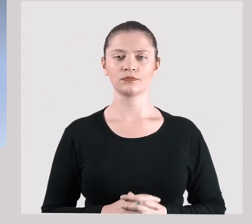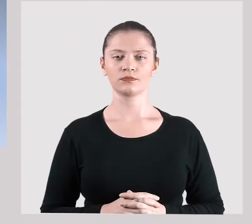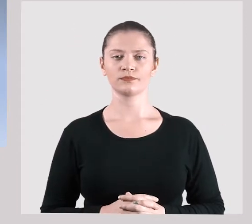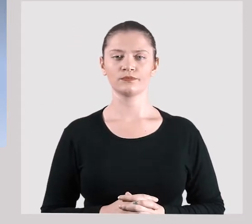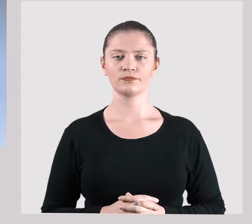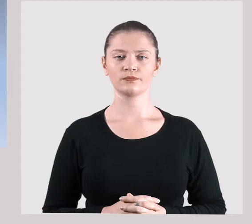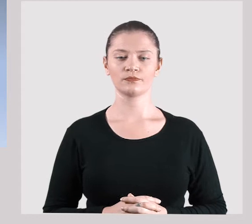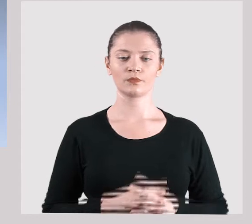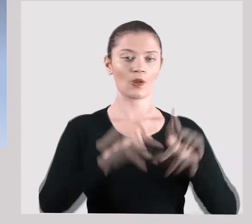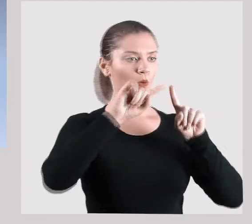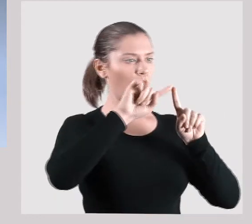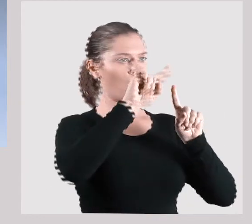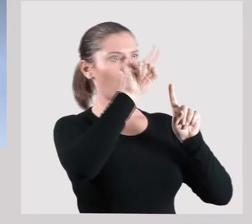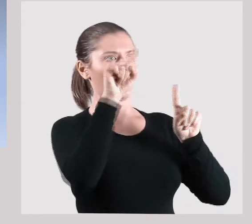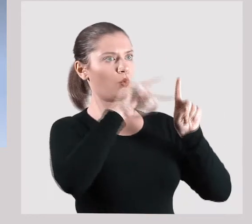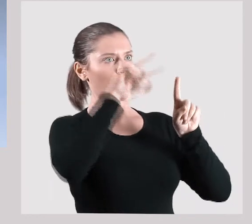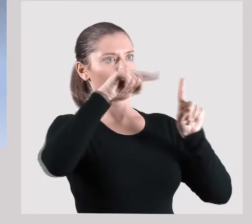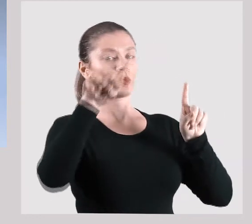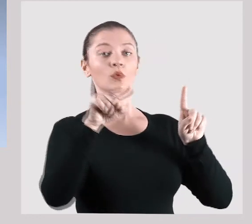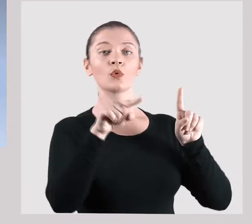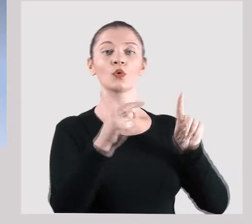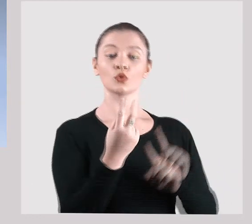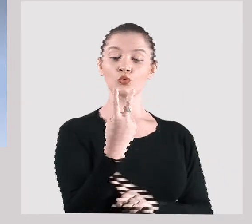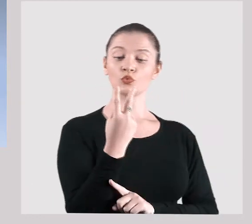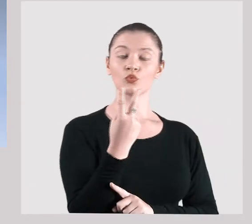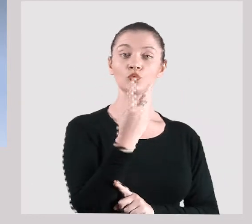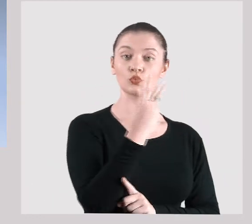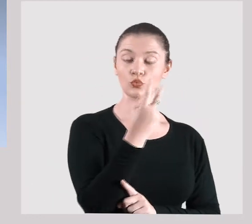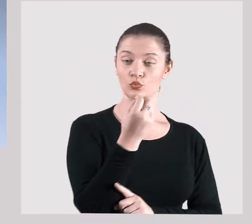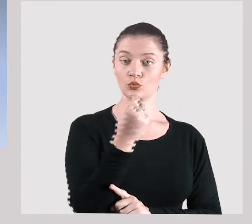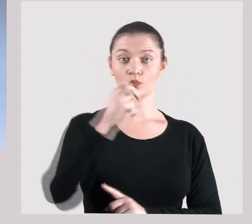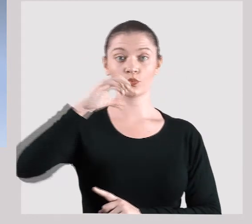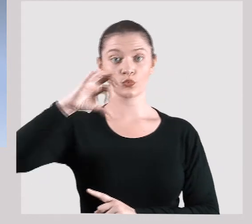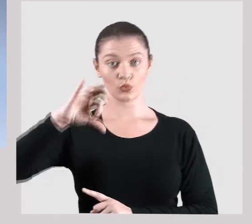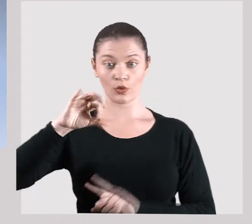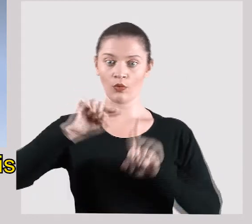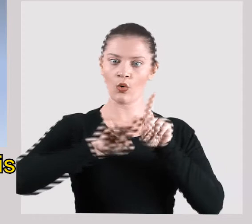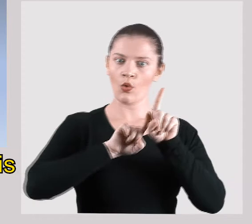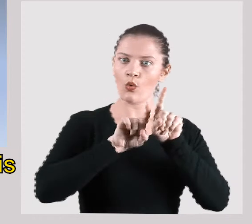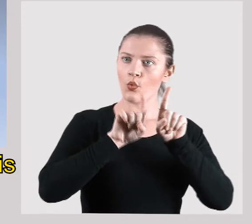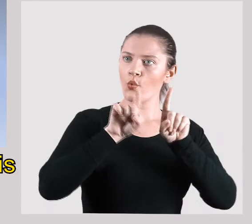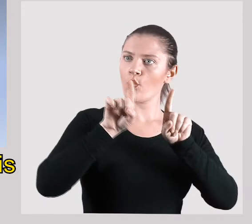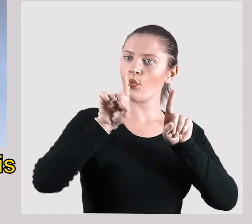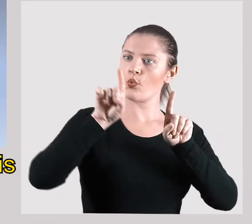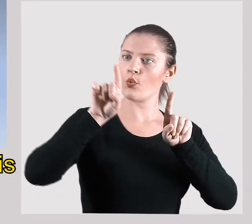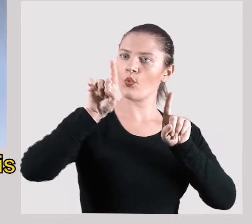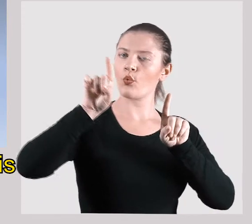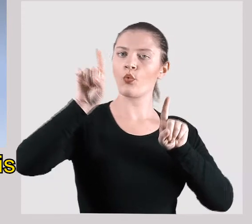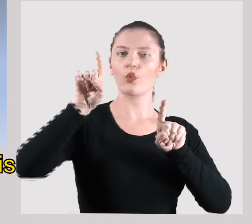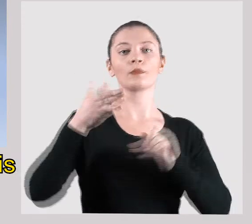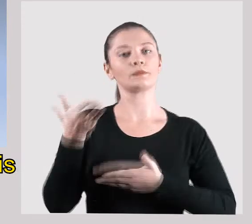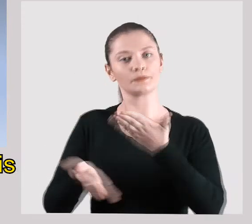né, desse gráfico dá para ver em 2009, começa a subir e tem um crescimento exponencial dos procedimentos